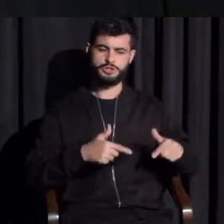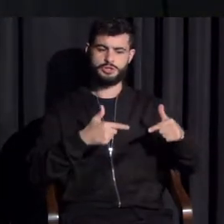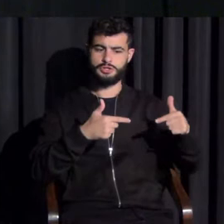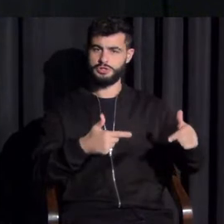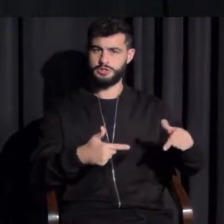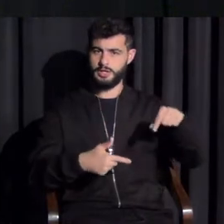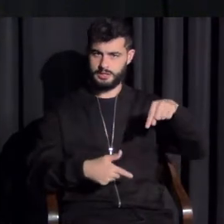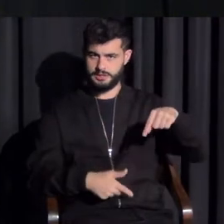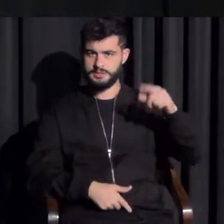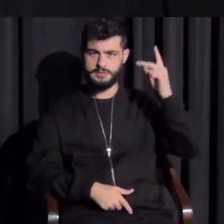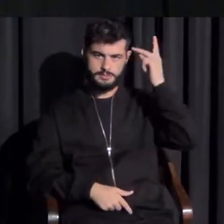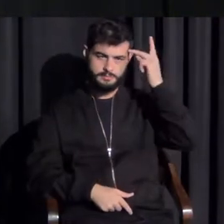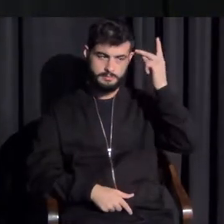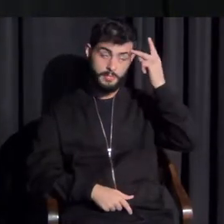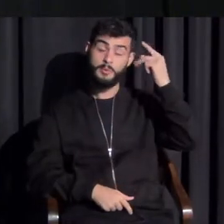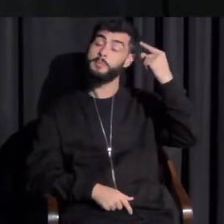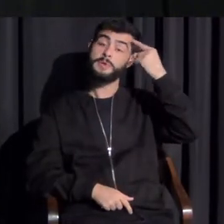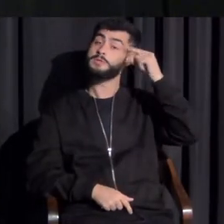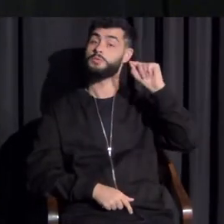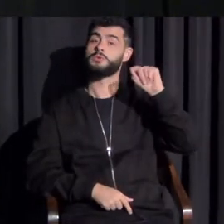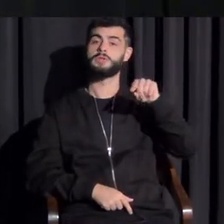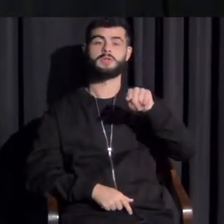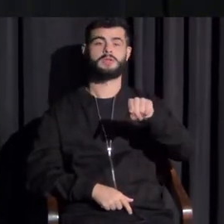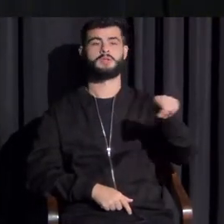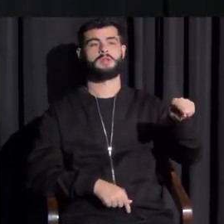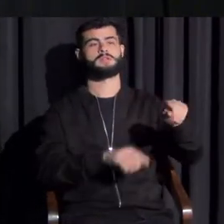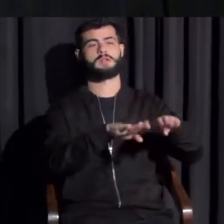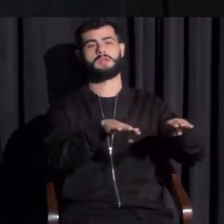que as crianças gostam.